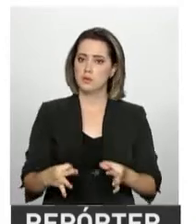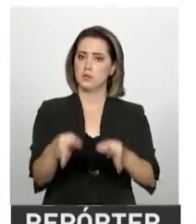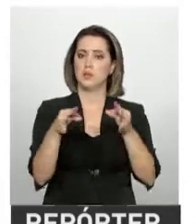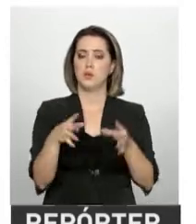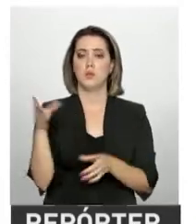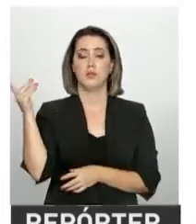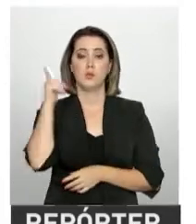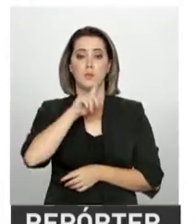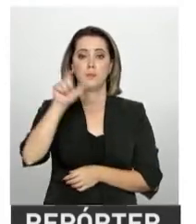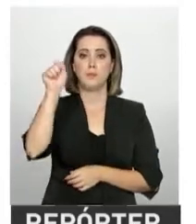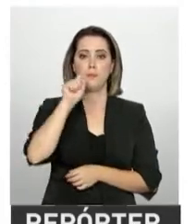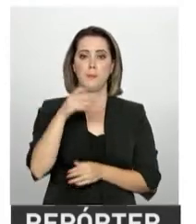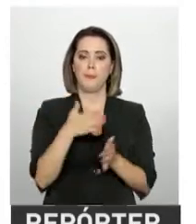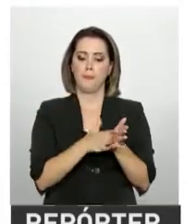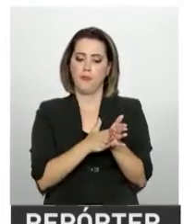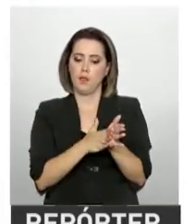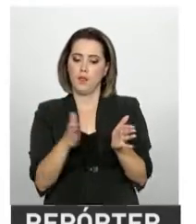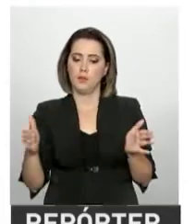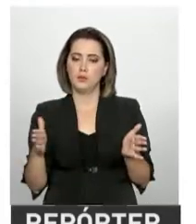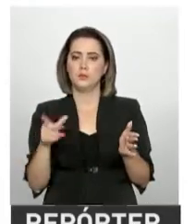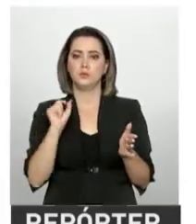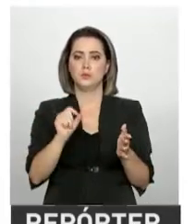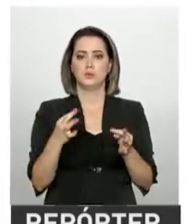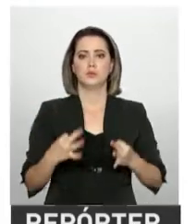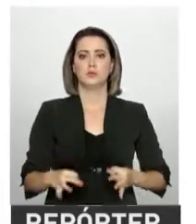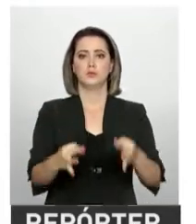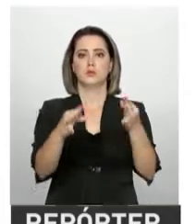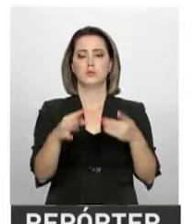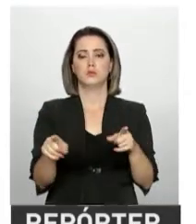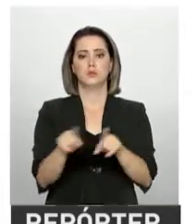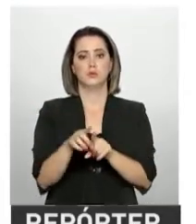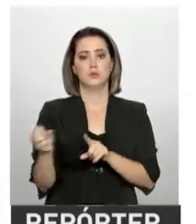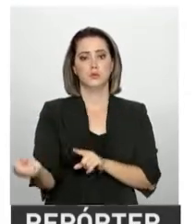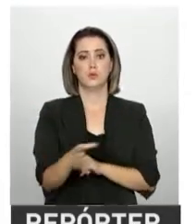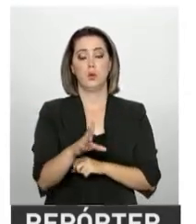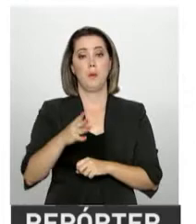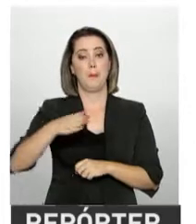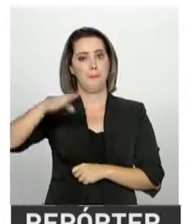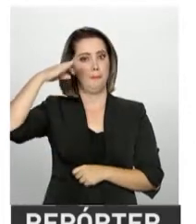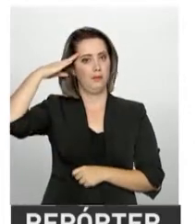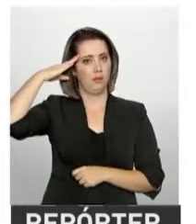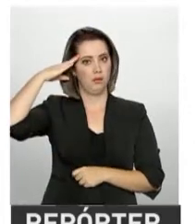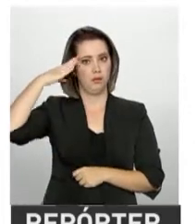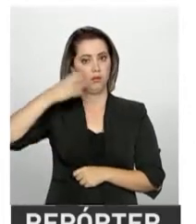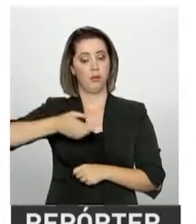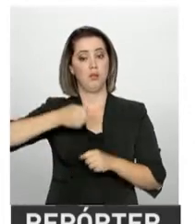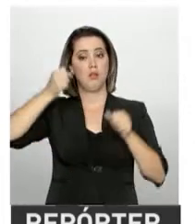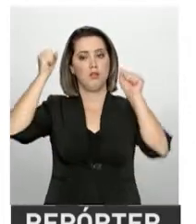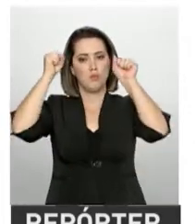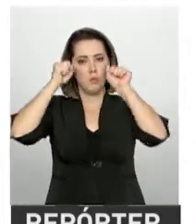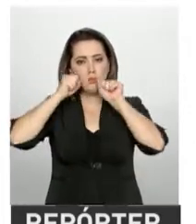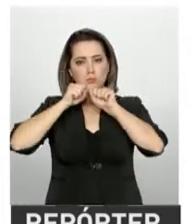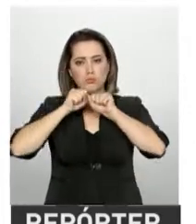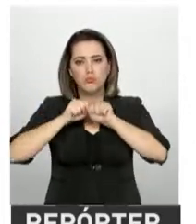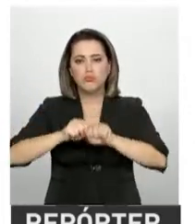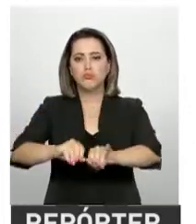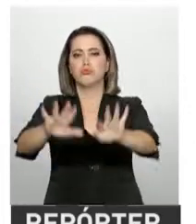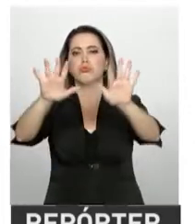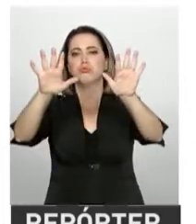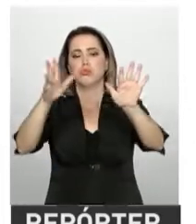âmbito especificamente da tecnologia e na inovação militar ela se espraiam por outras